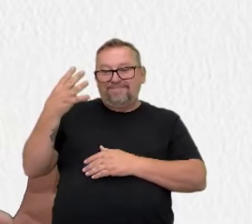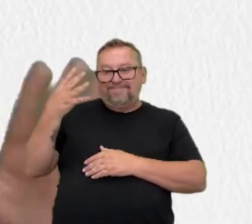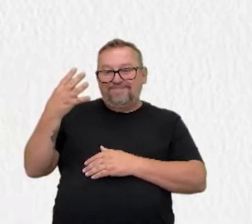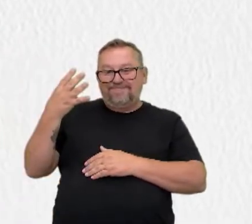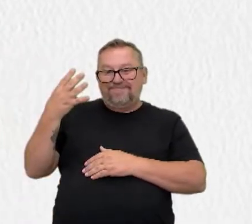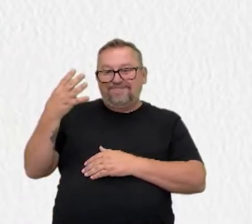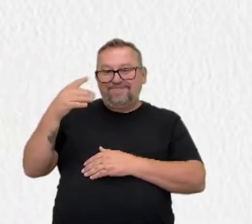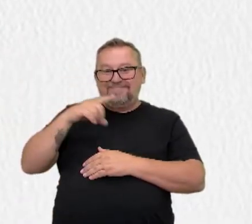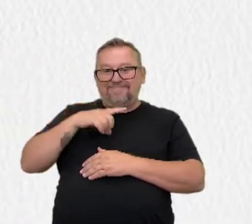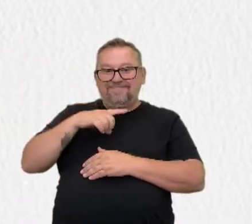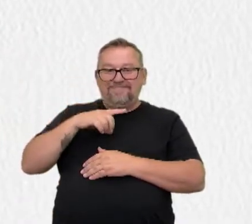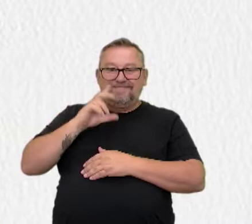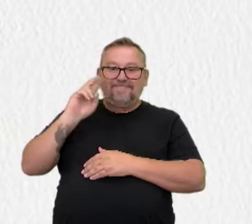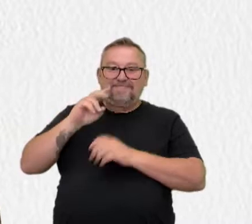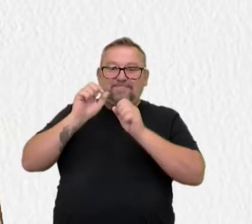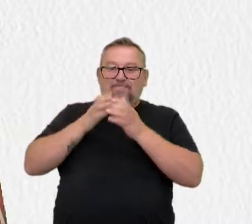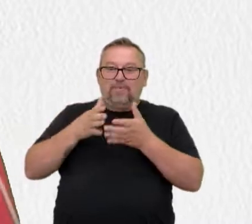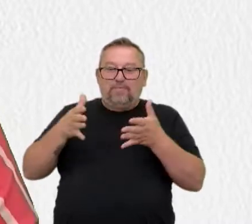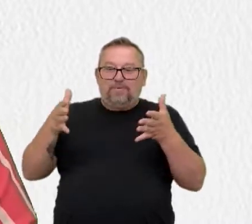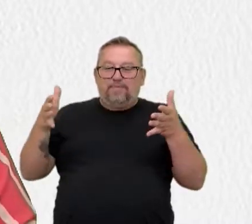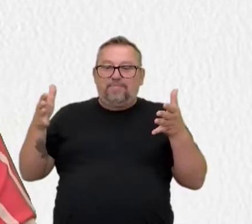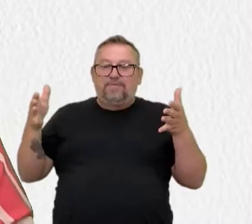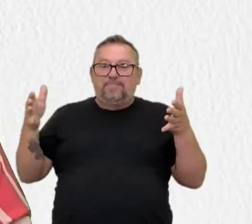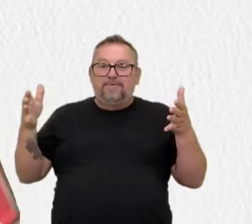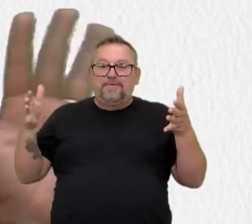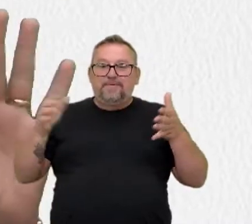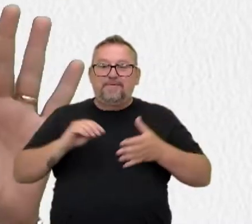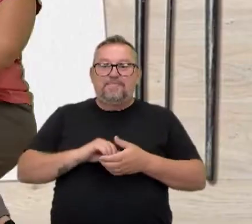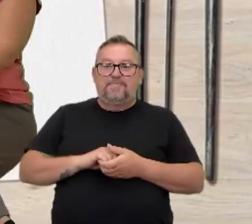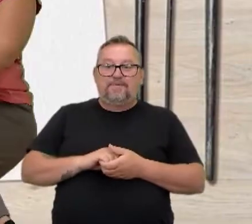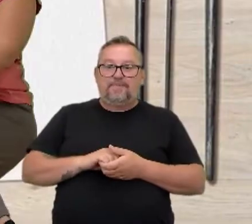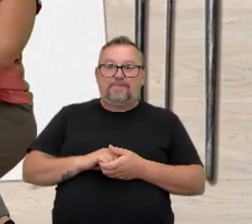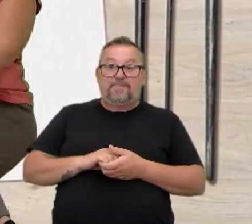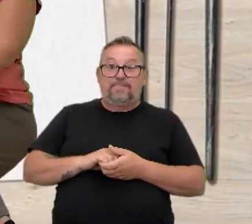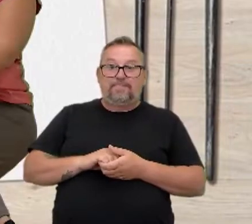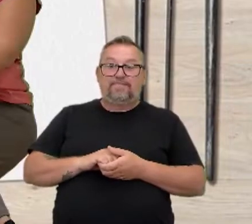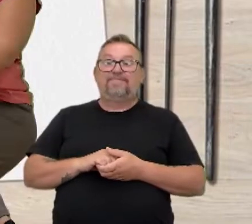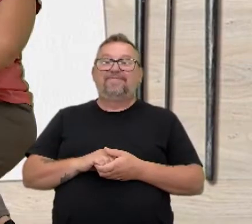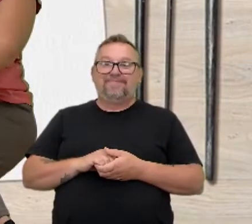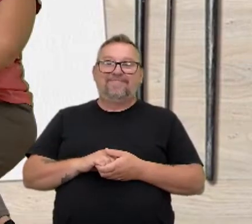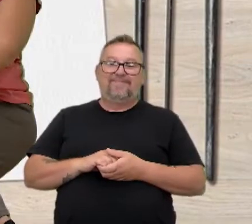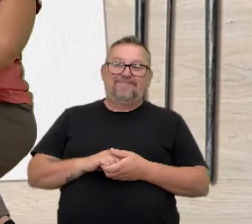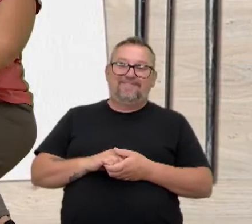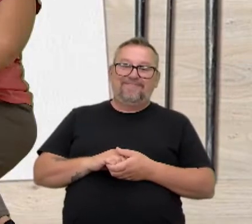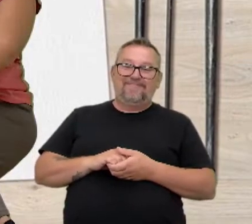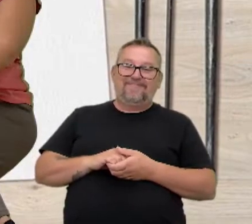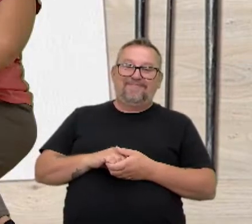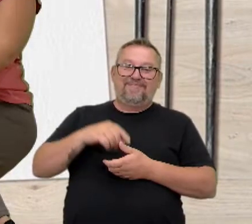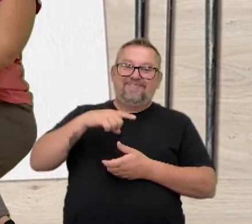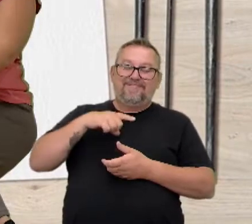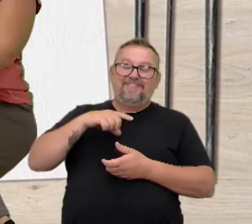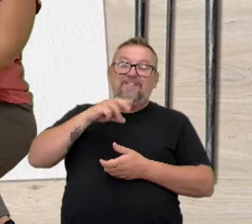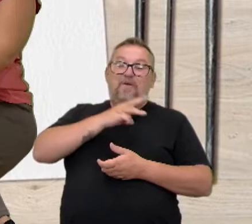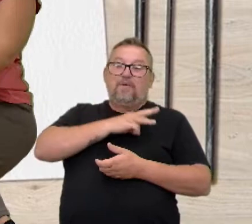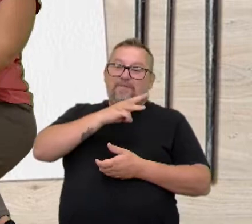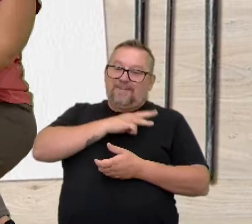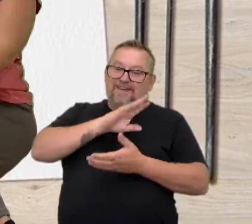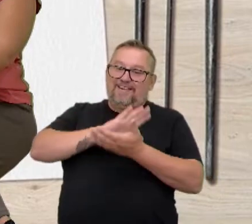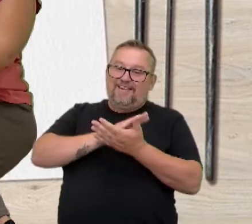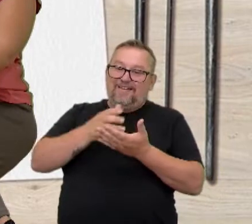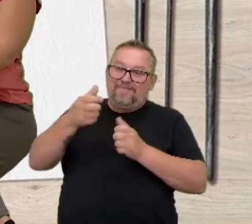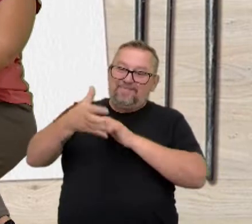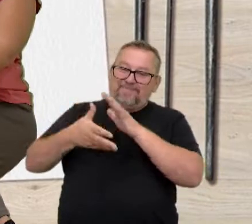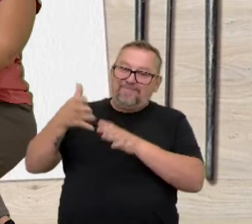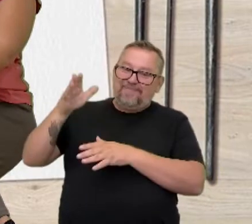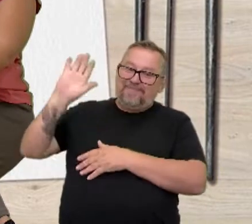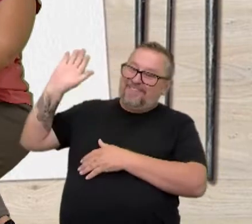na tela. Então, abre pra gente, por favor, ler. Olha lá, 4. Cadê? Aí. Temos o nosso querido Sidney, que tá aqui embaixo. Ou